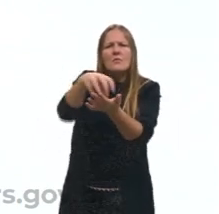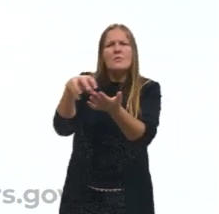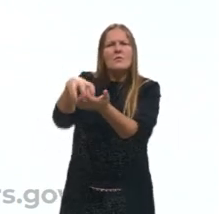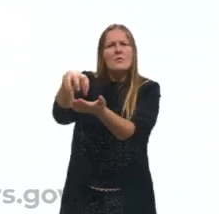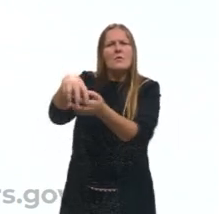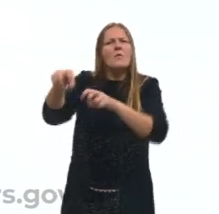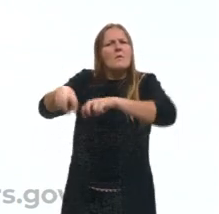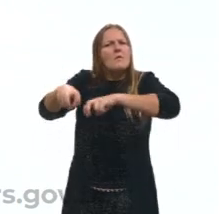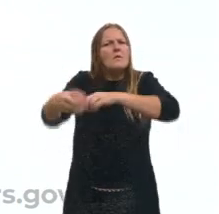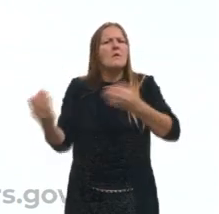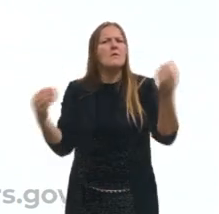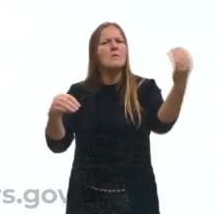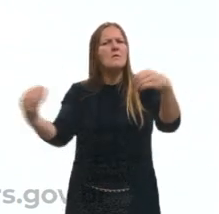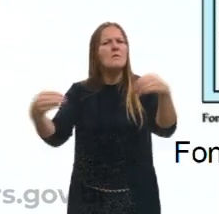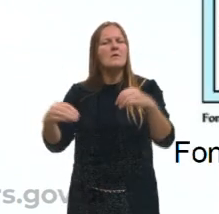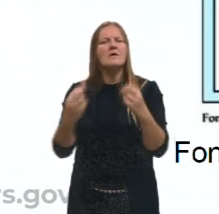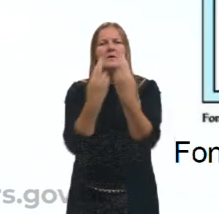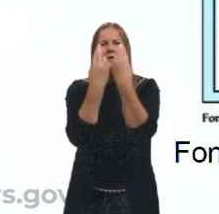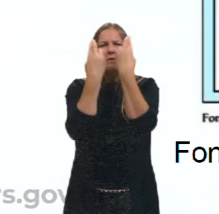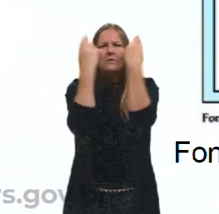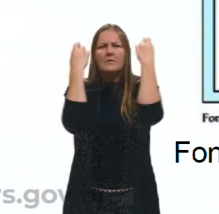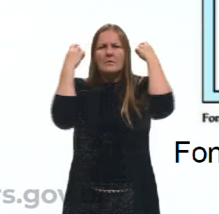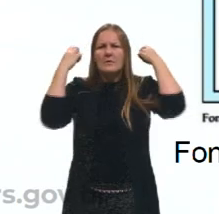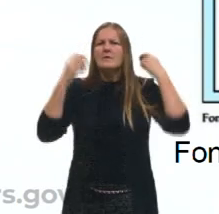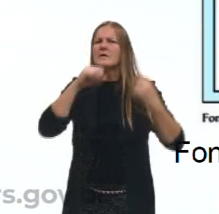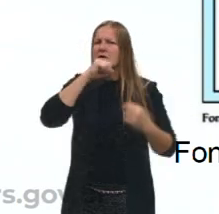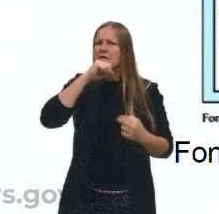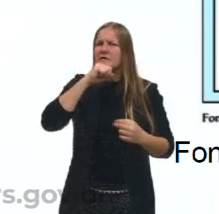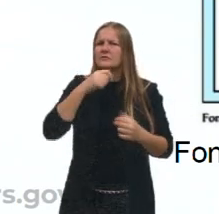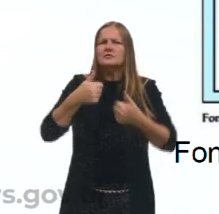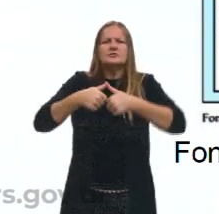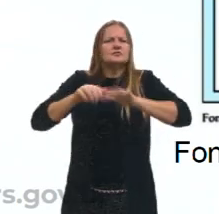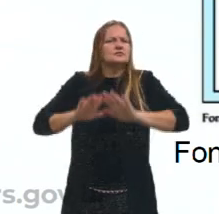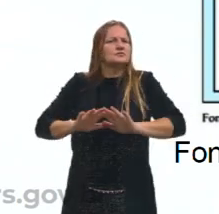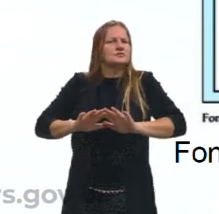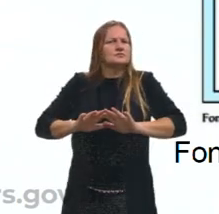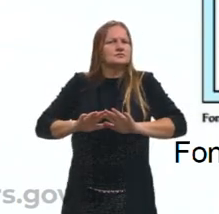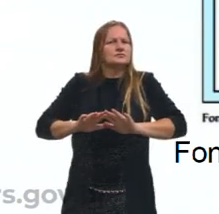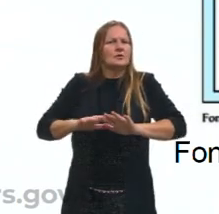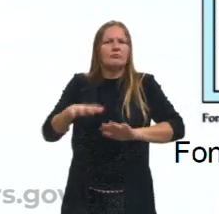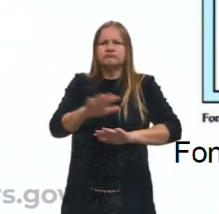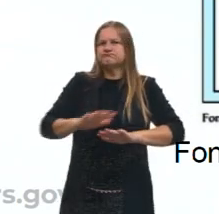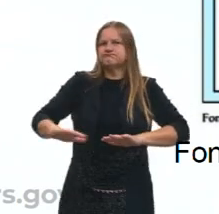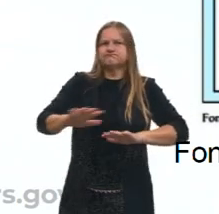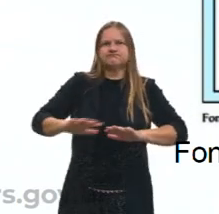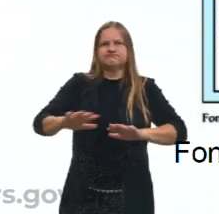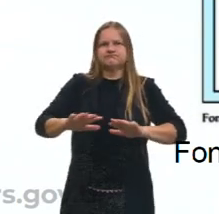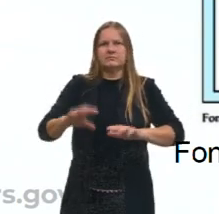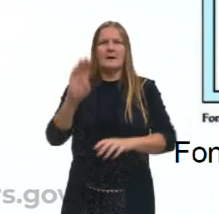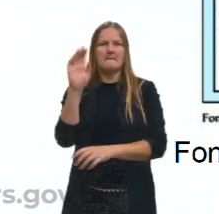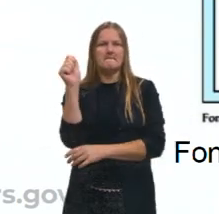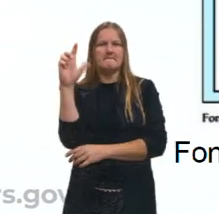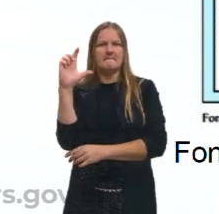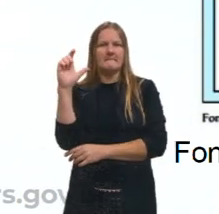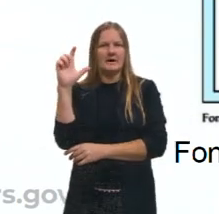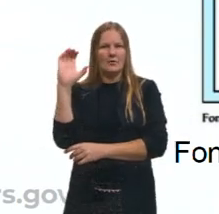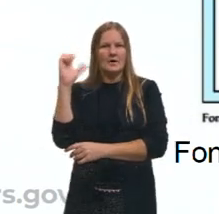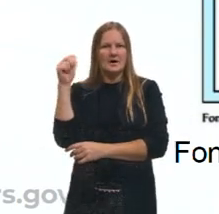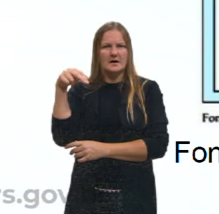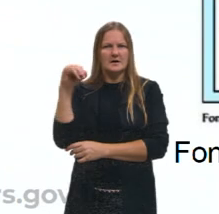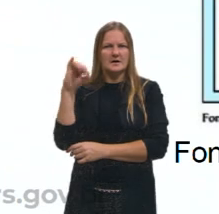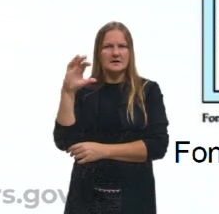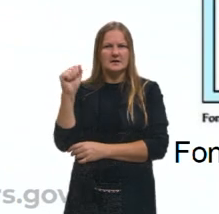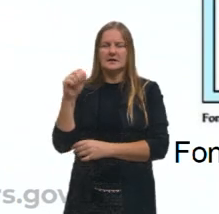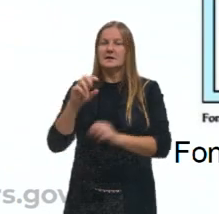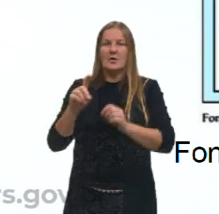Antiga os gregos eles não se limitaram a ficar só no território da península balcânica esse